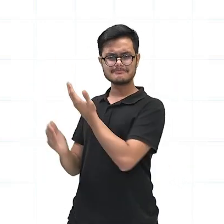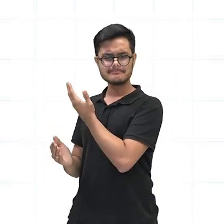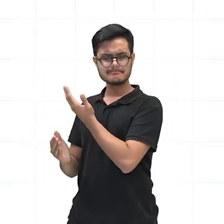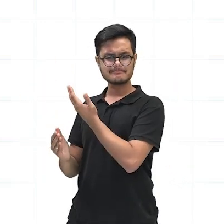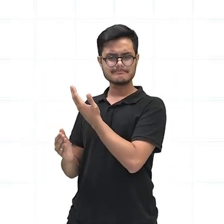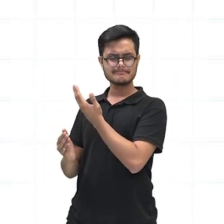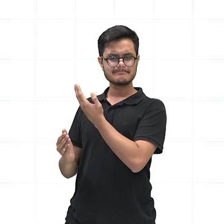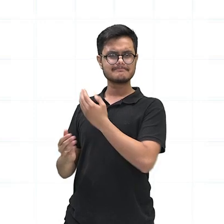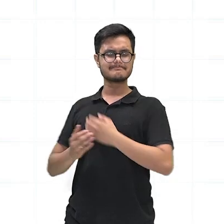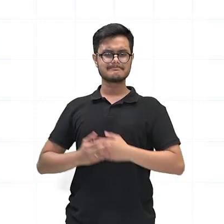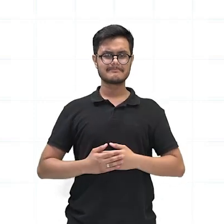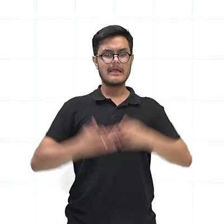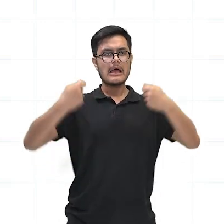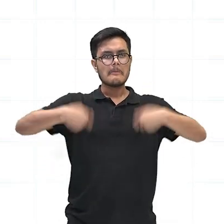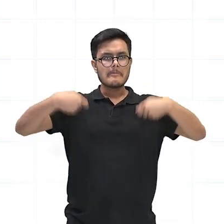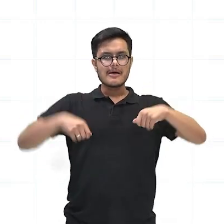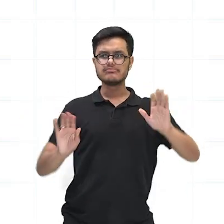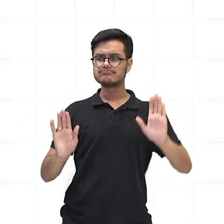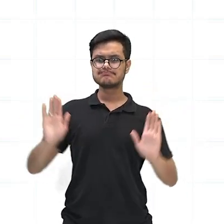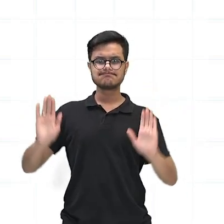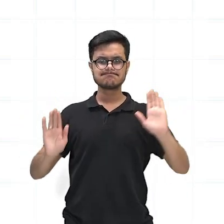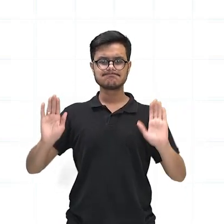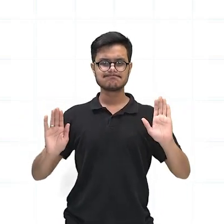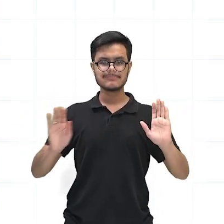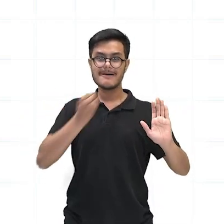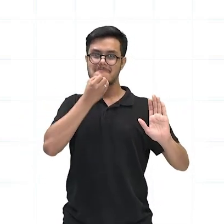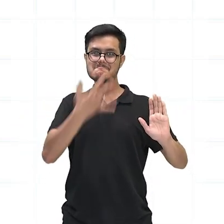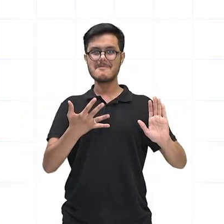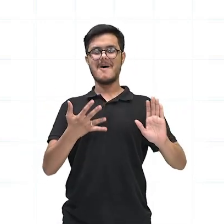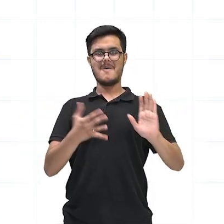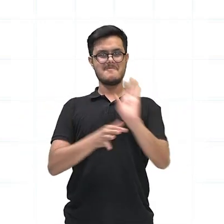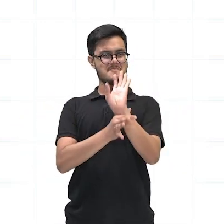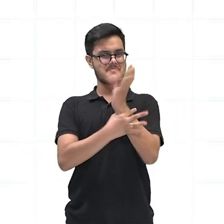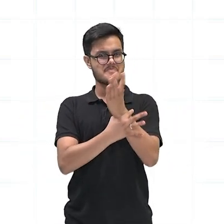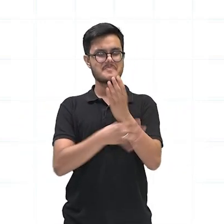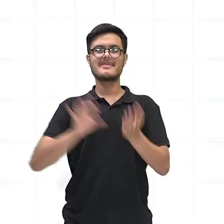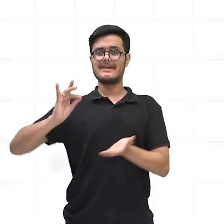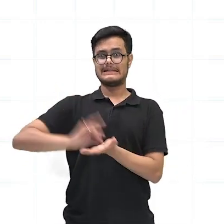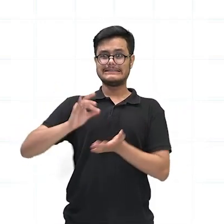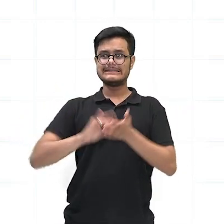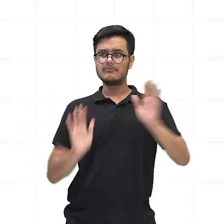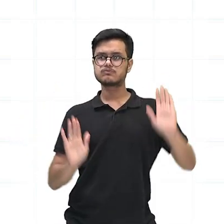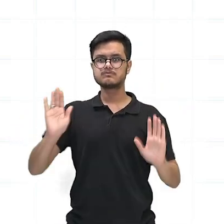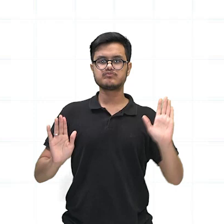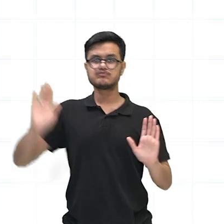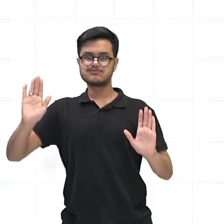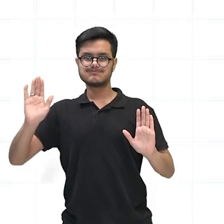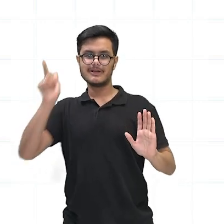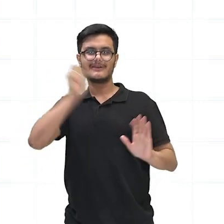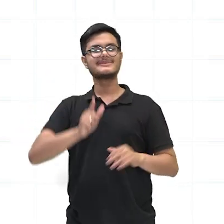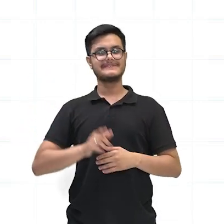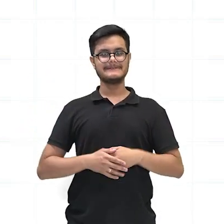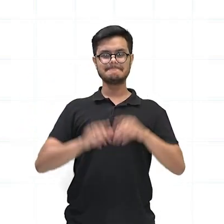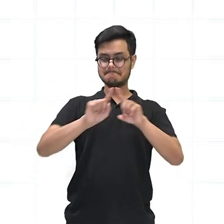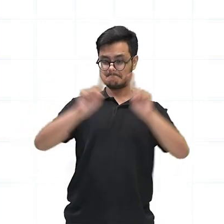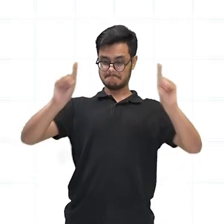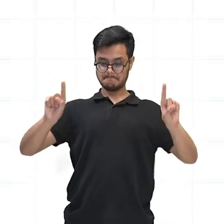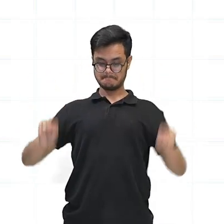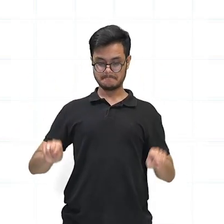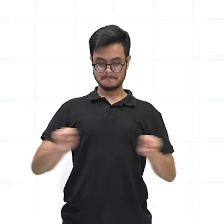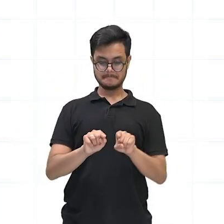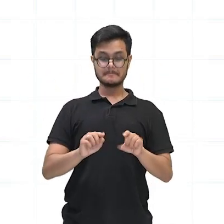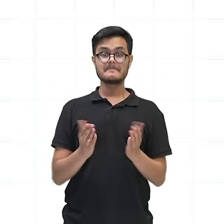isso porque ele precisa estar bem protegido, já que ele faz ali a defesa da baliza, tá bom? Então, ele